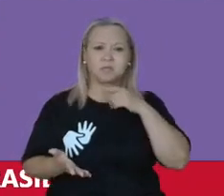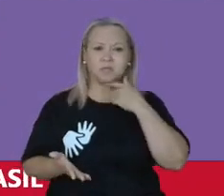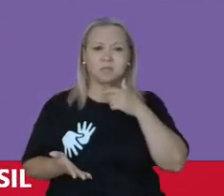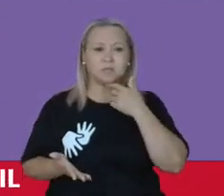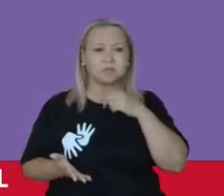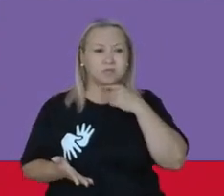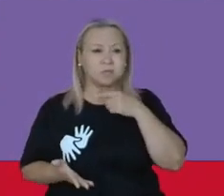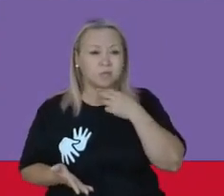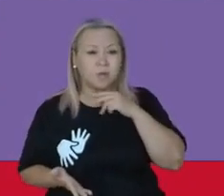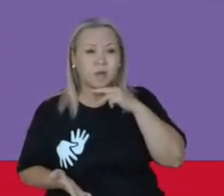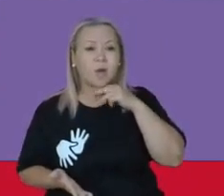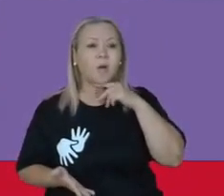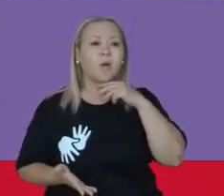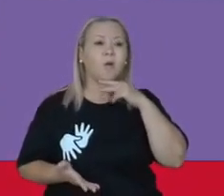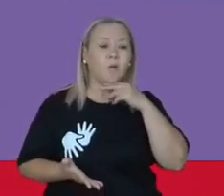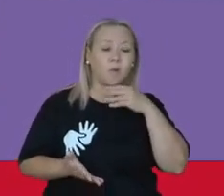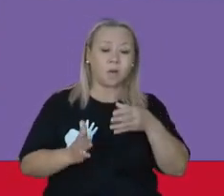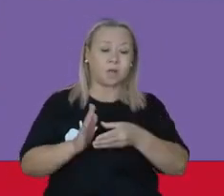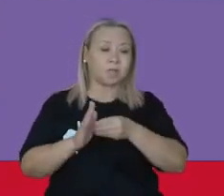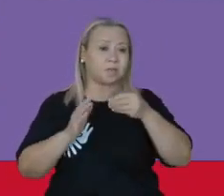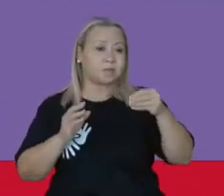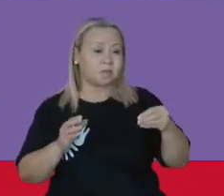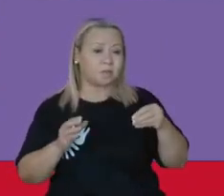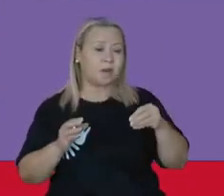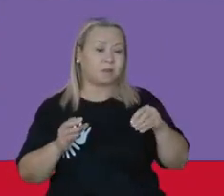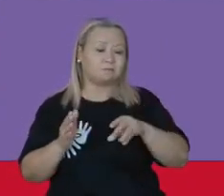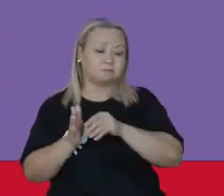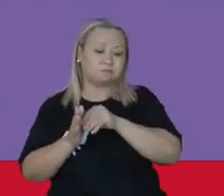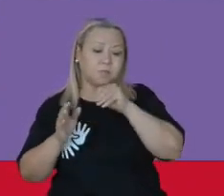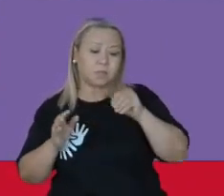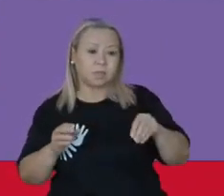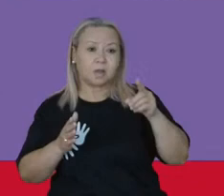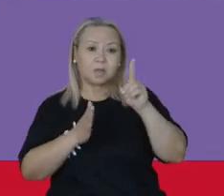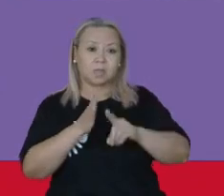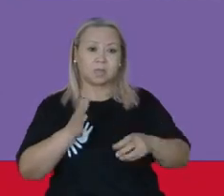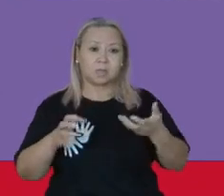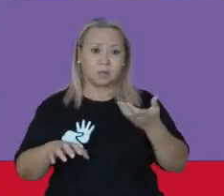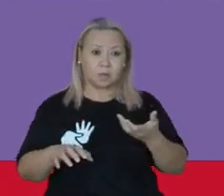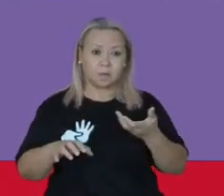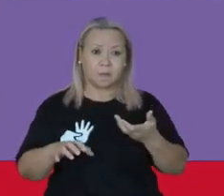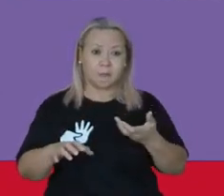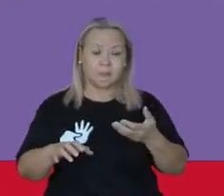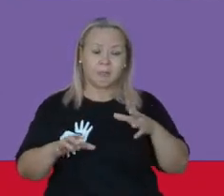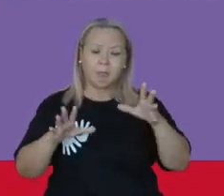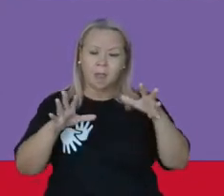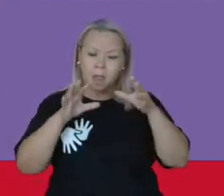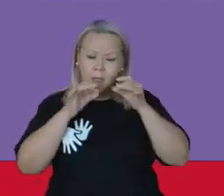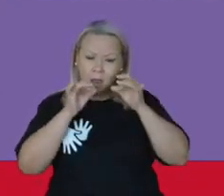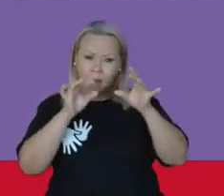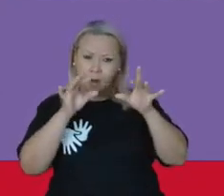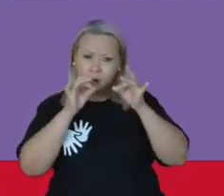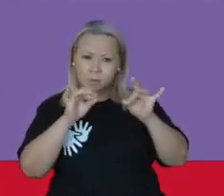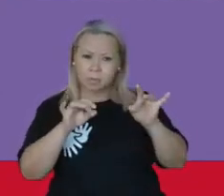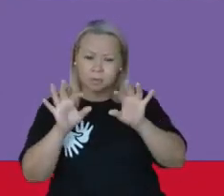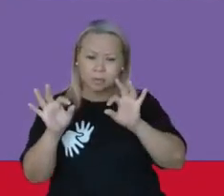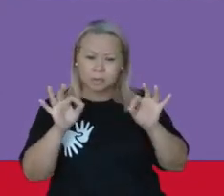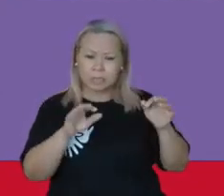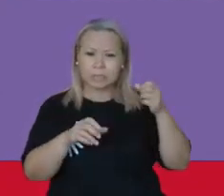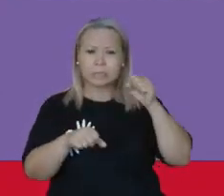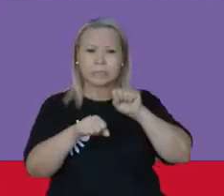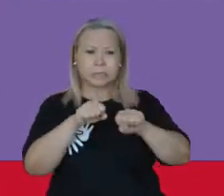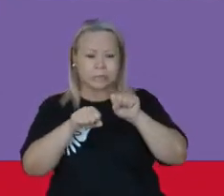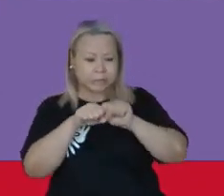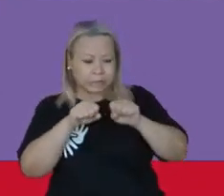da retirada de direitos no Congresso Nacional. Observem que essa linha que destrói